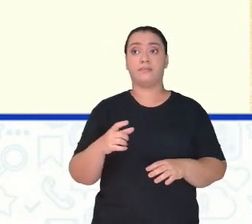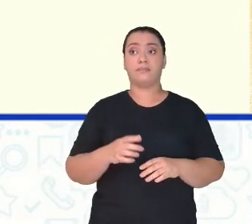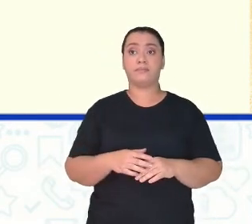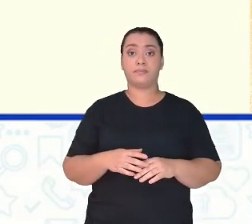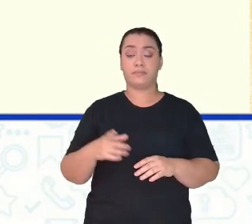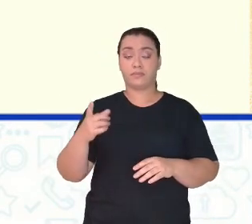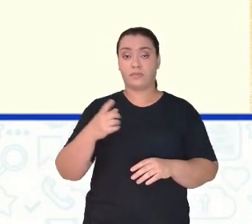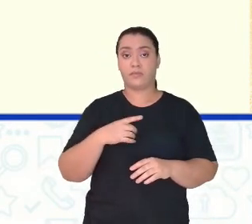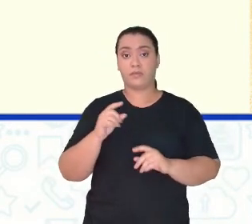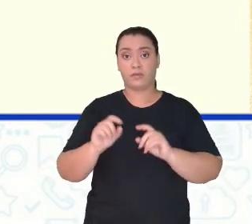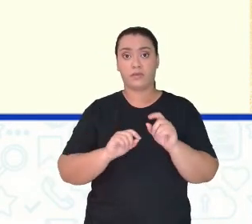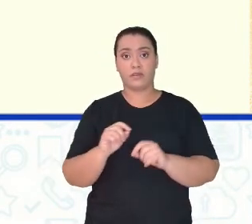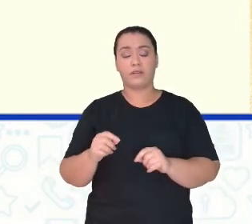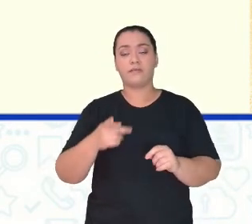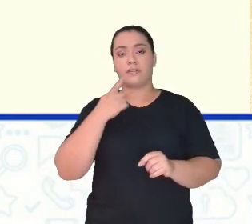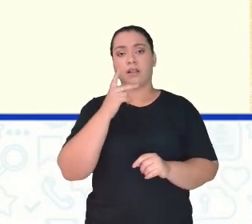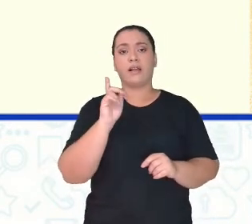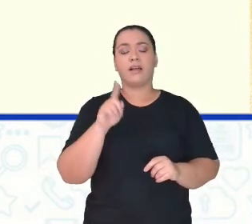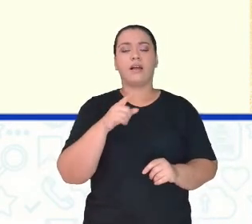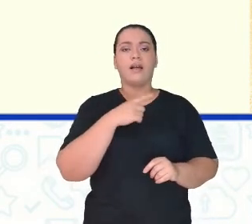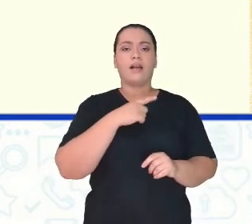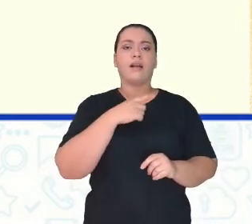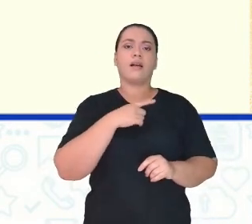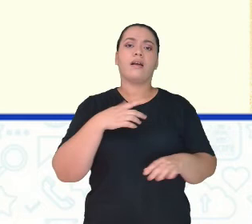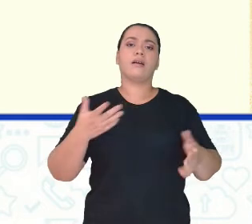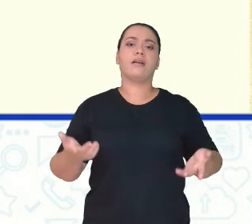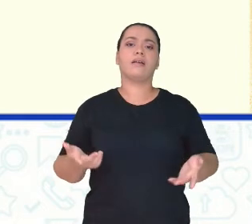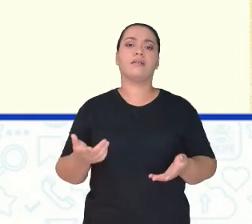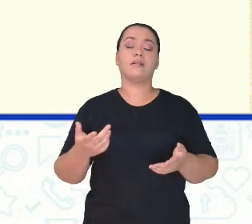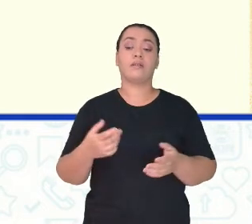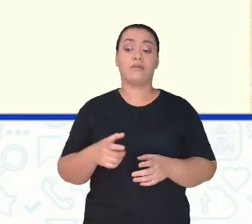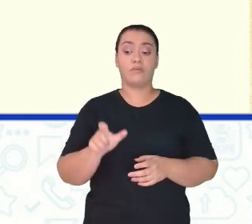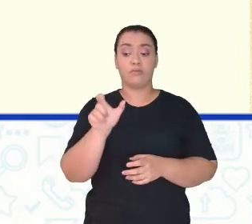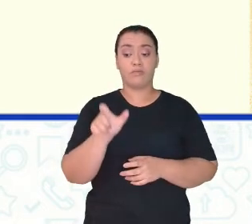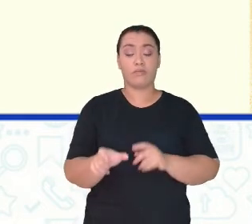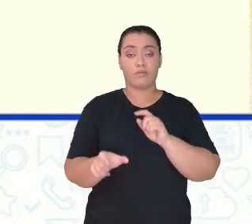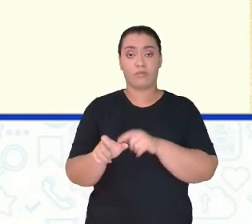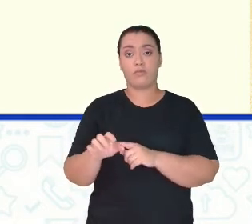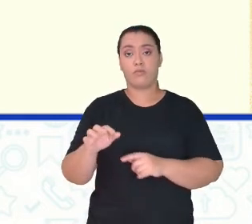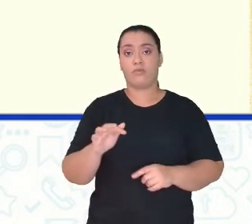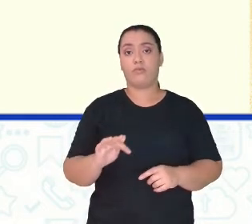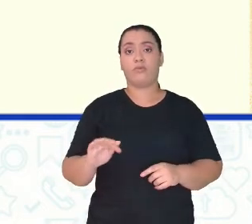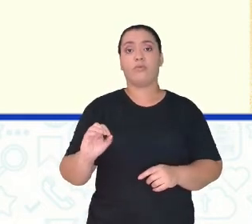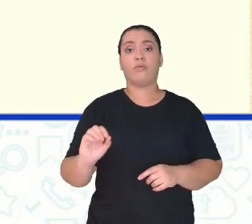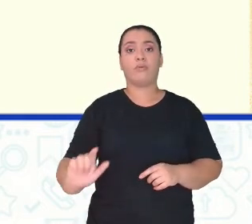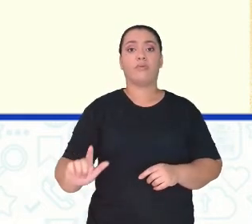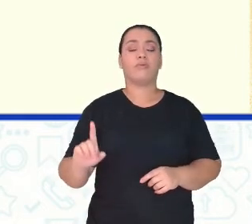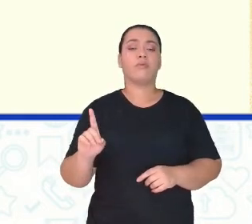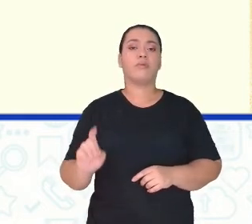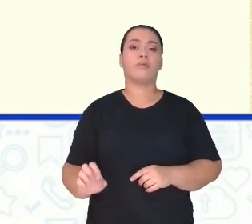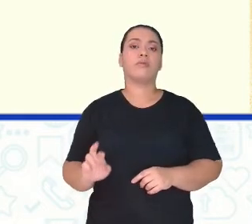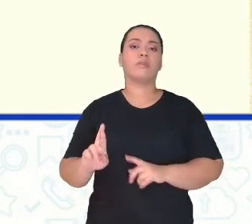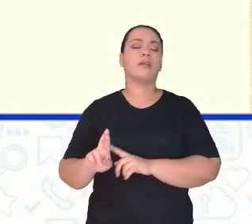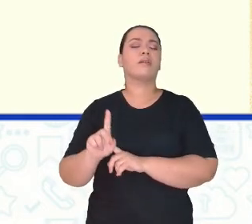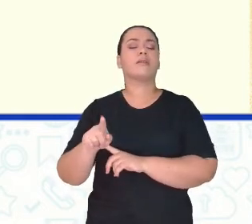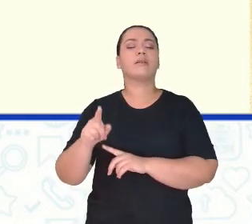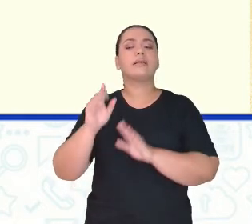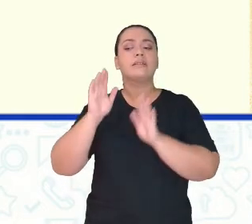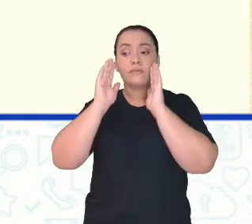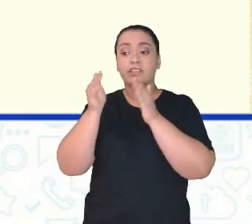e aqui nesse caso é quando a gente está falando de um folder muito específico, né, sobre uma empresa. Aí você pode